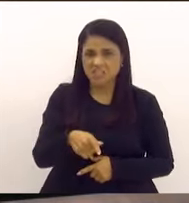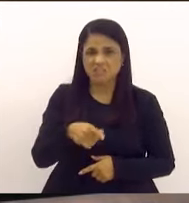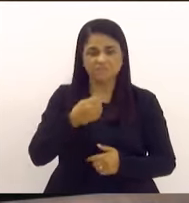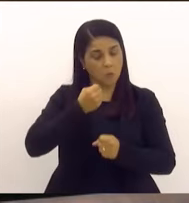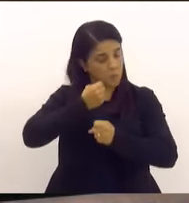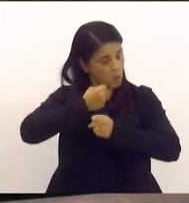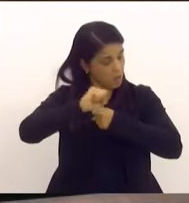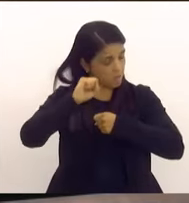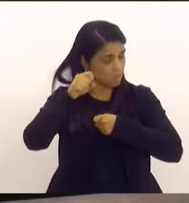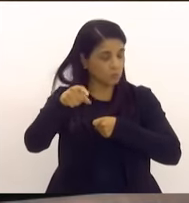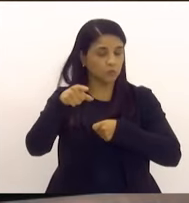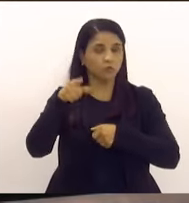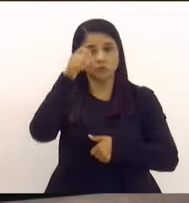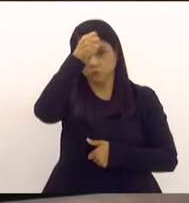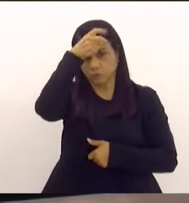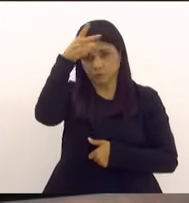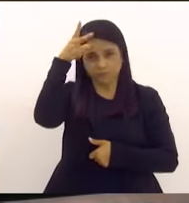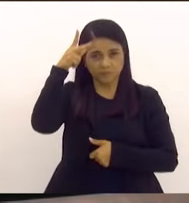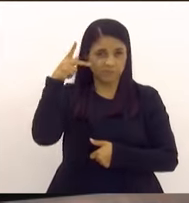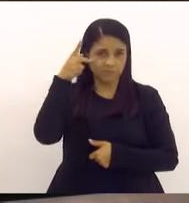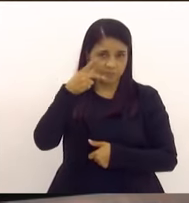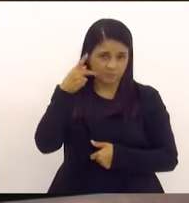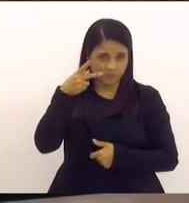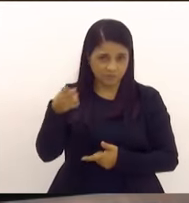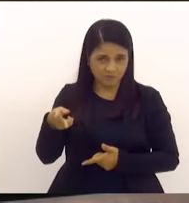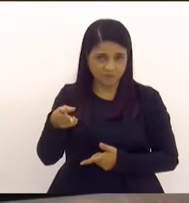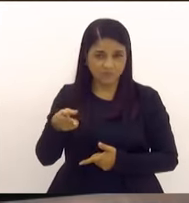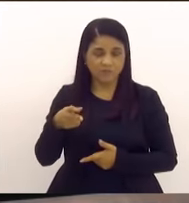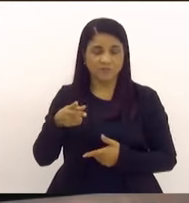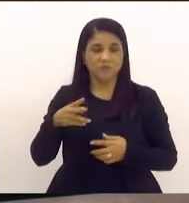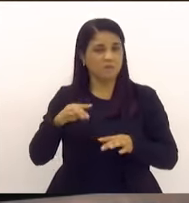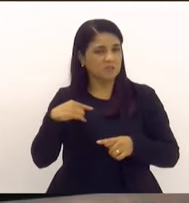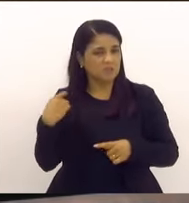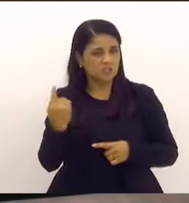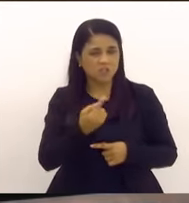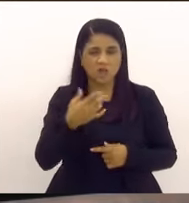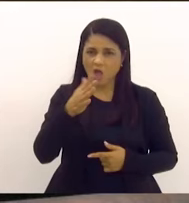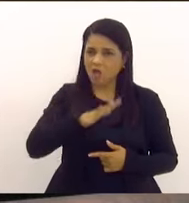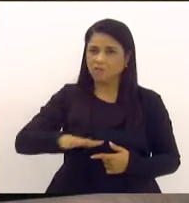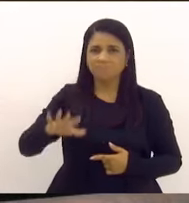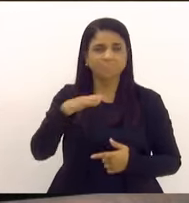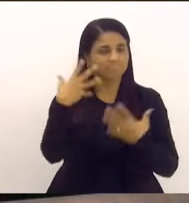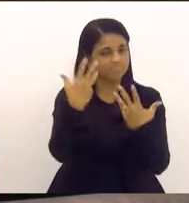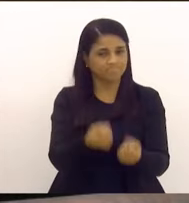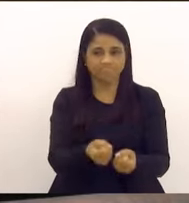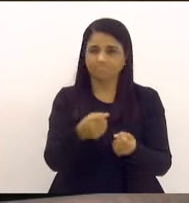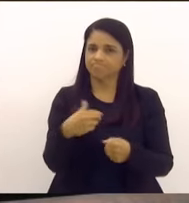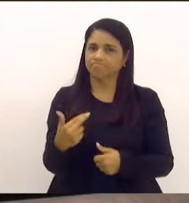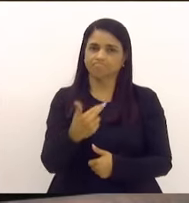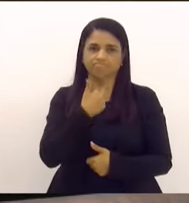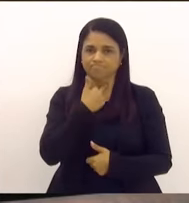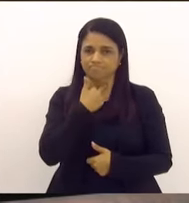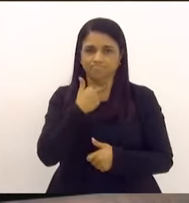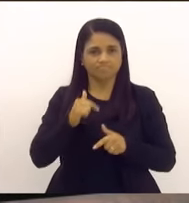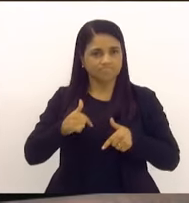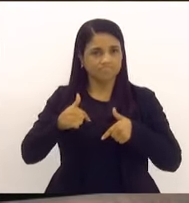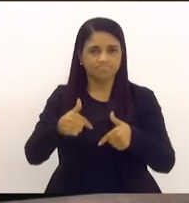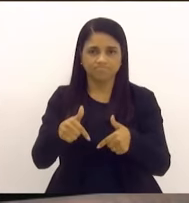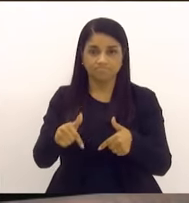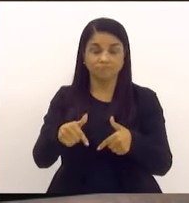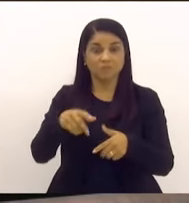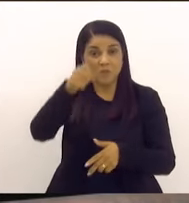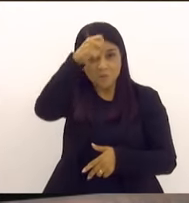repúdio desse parlamentar, acho que do parlamento em geral, não podemos aceitar esse tipo de atitude, ainda mais praticado